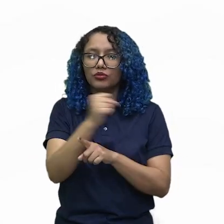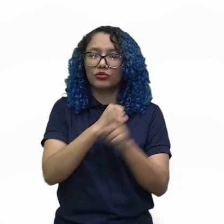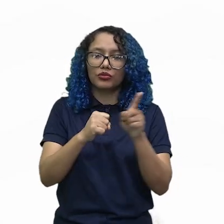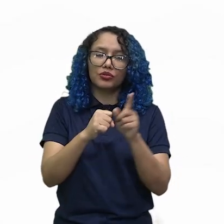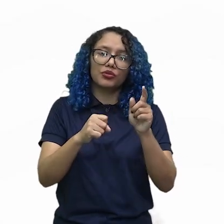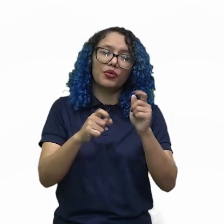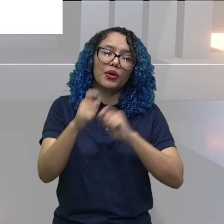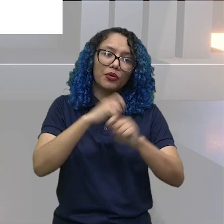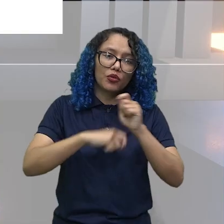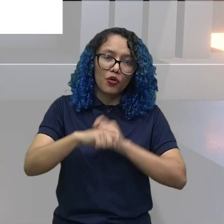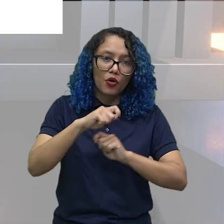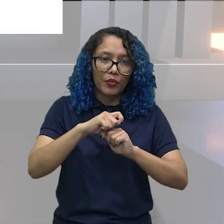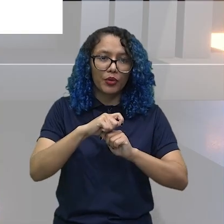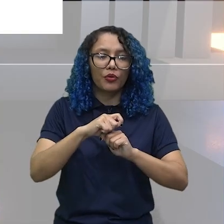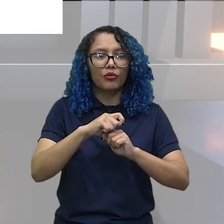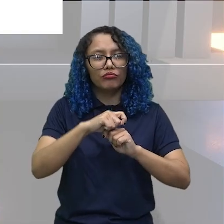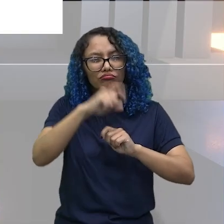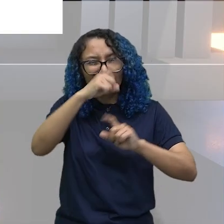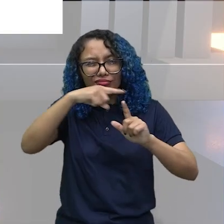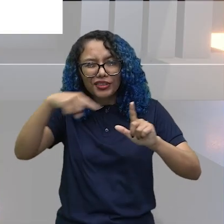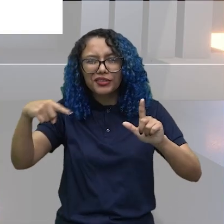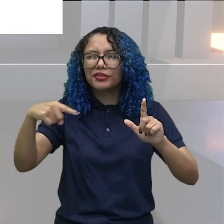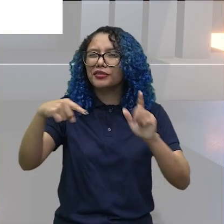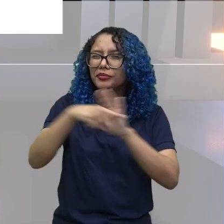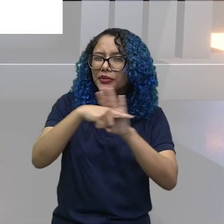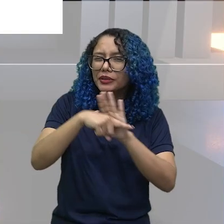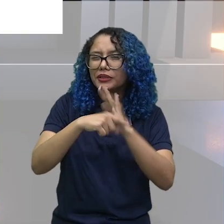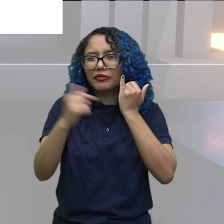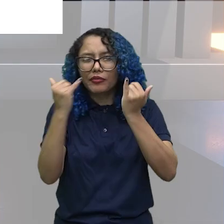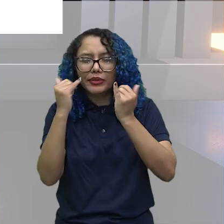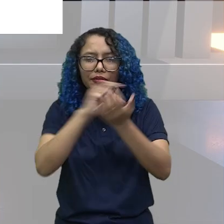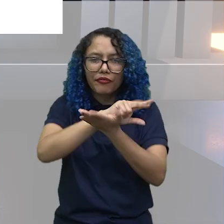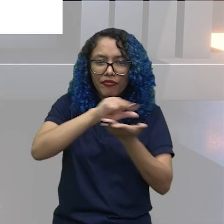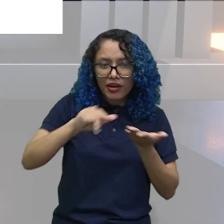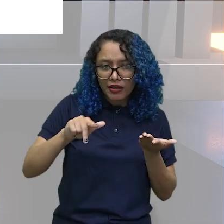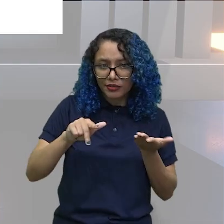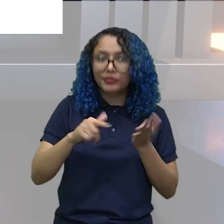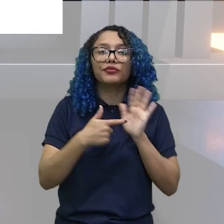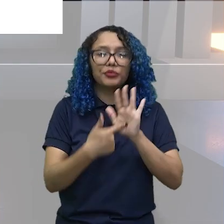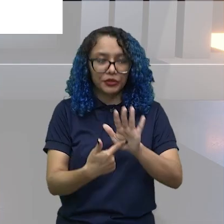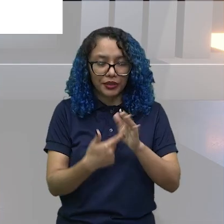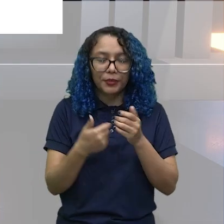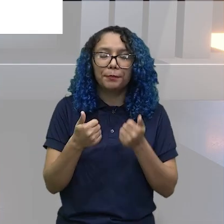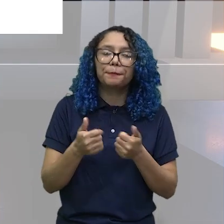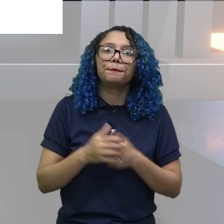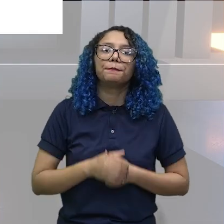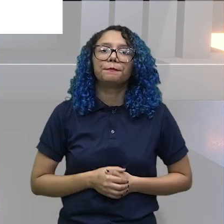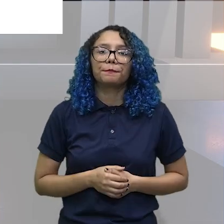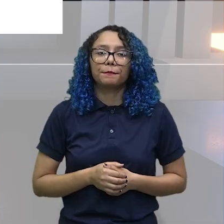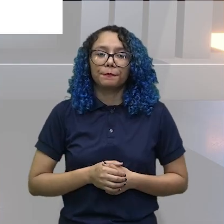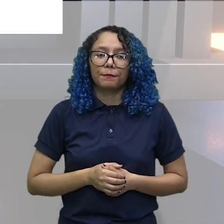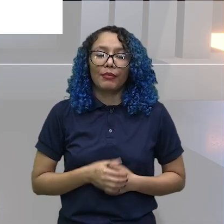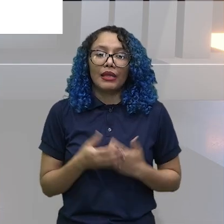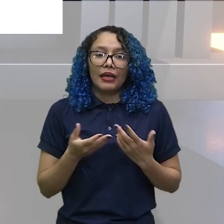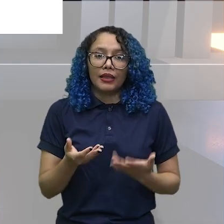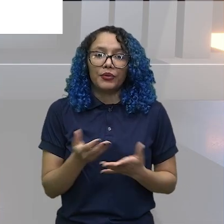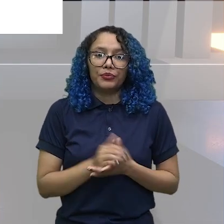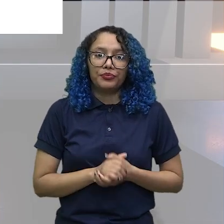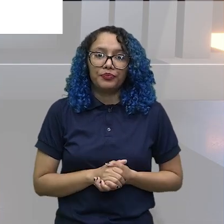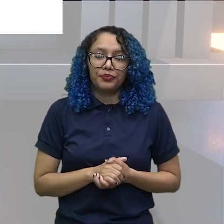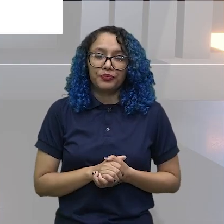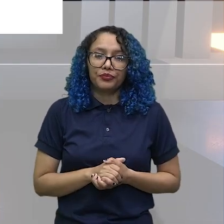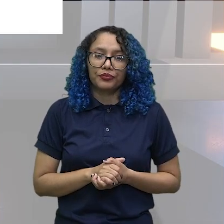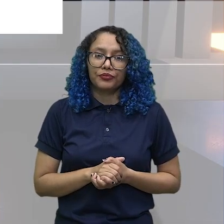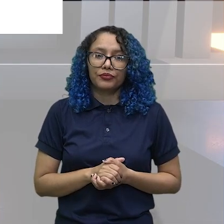socioeconômicos, tá? E eu quero falar um pouco agora com vocês sobre esses indicadores socioeconômicos. Bem, os